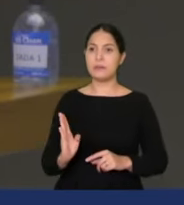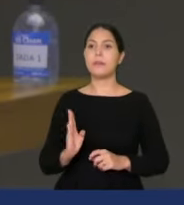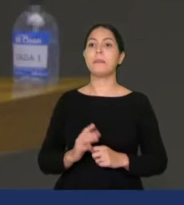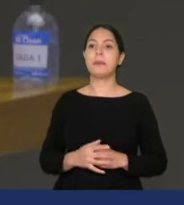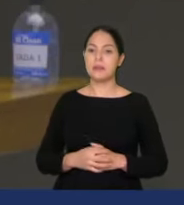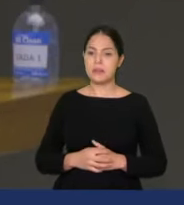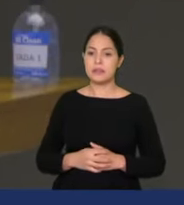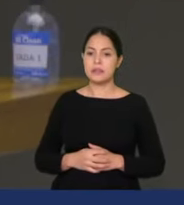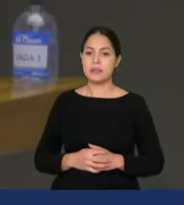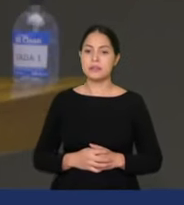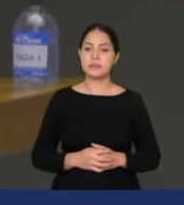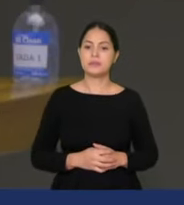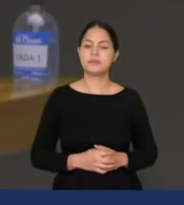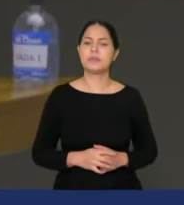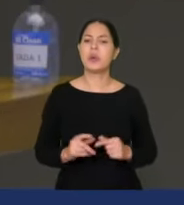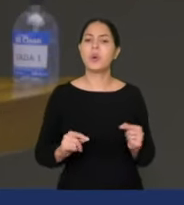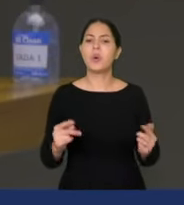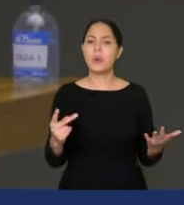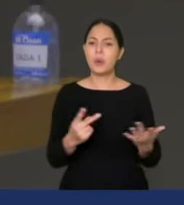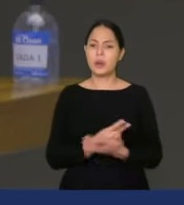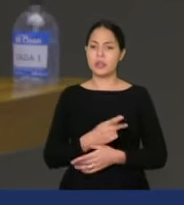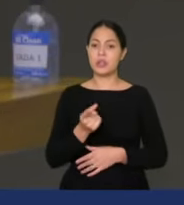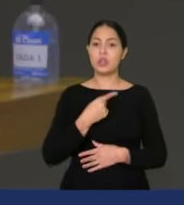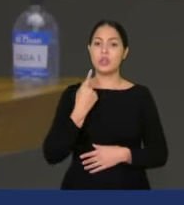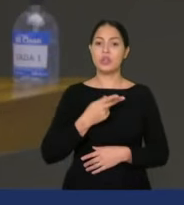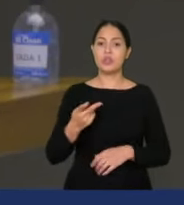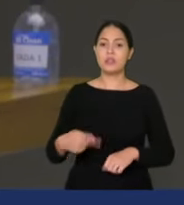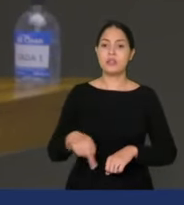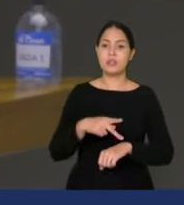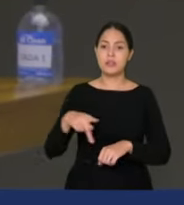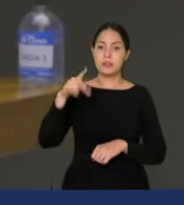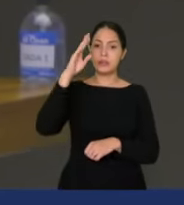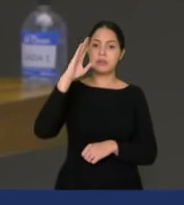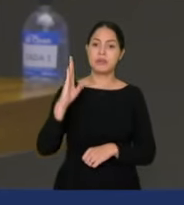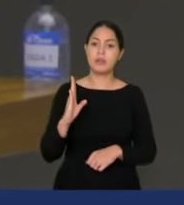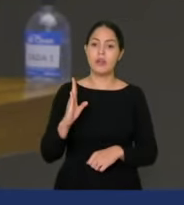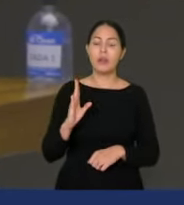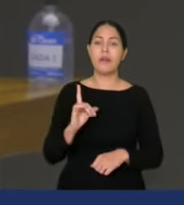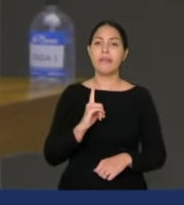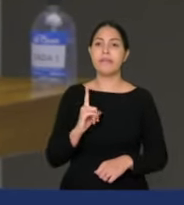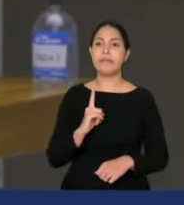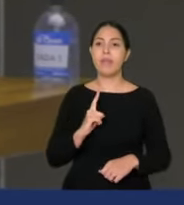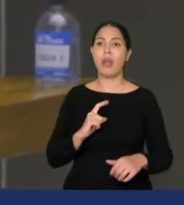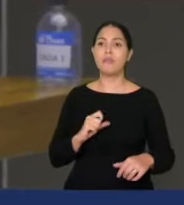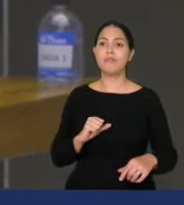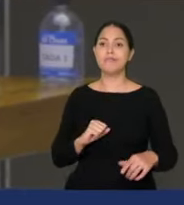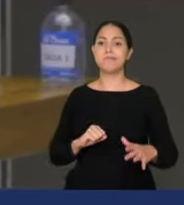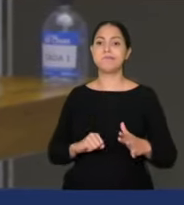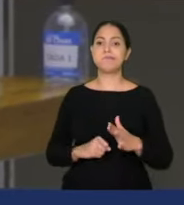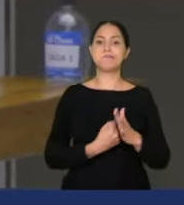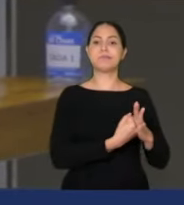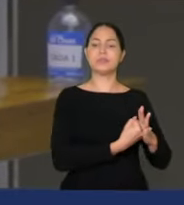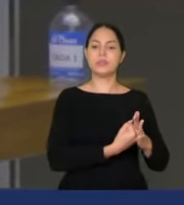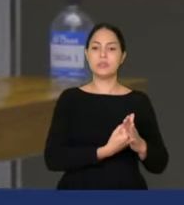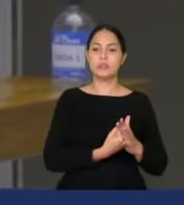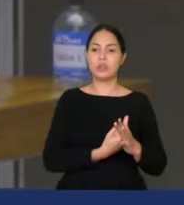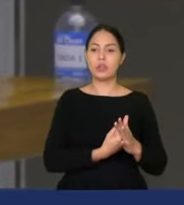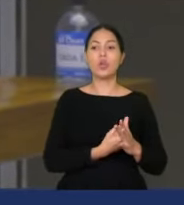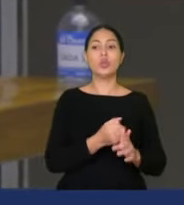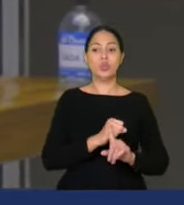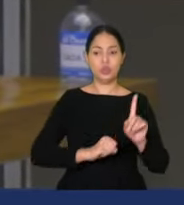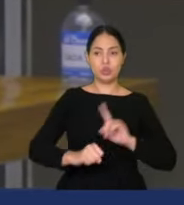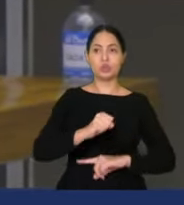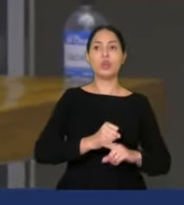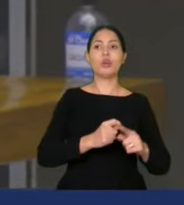A trava do nosso desenvolvimento socioeconômico, um país tão rico como o Brasil,